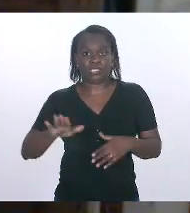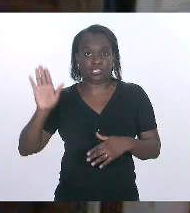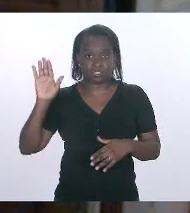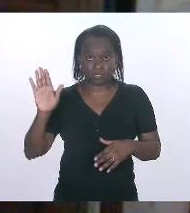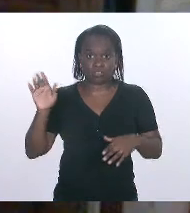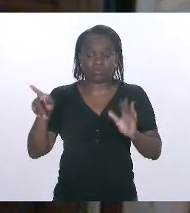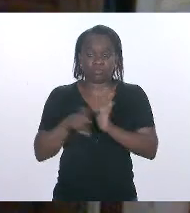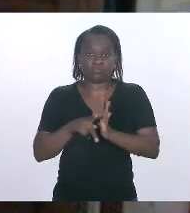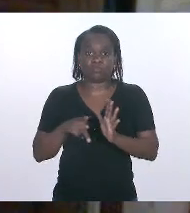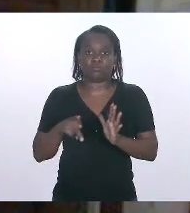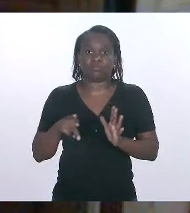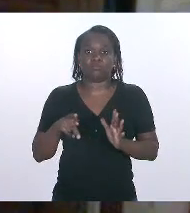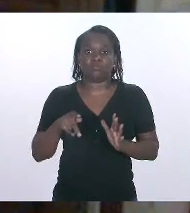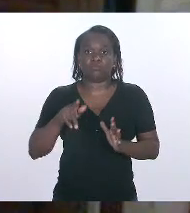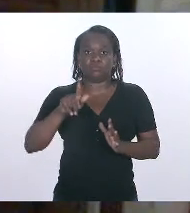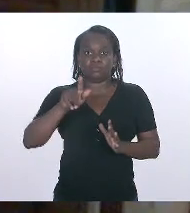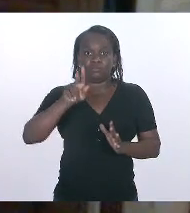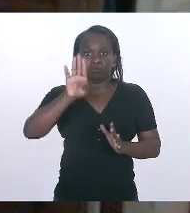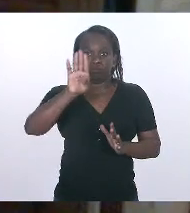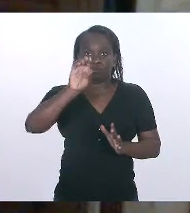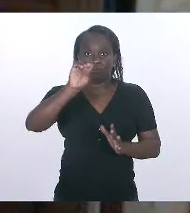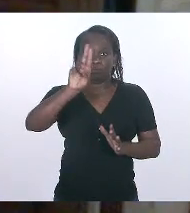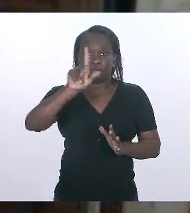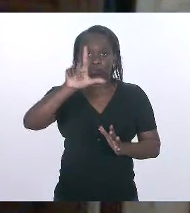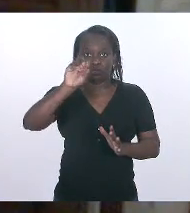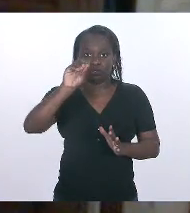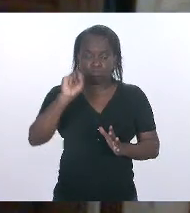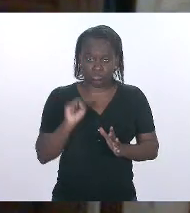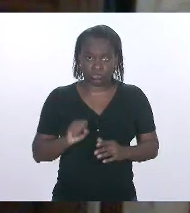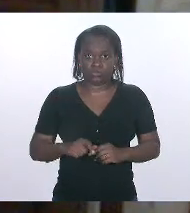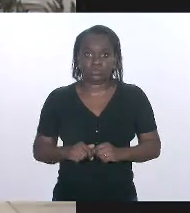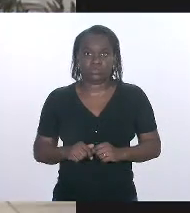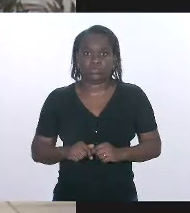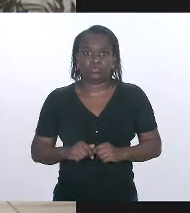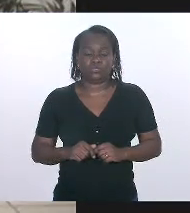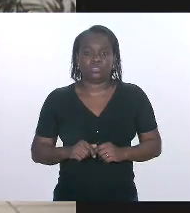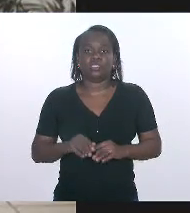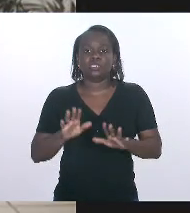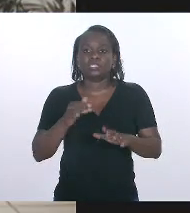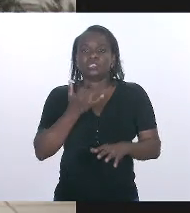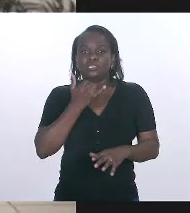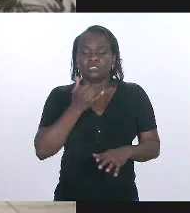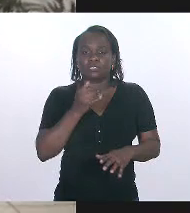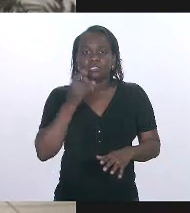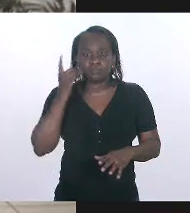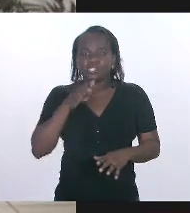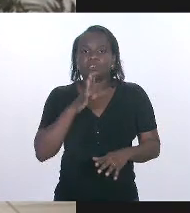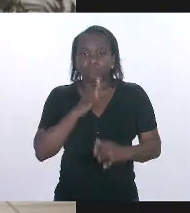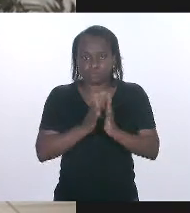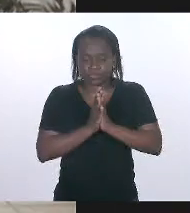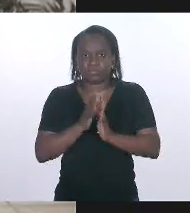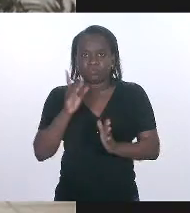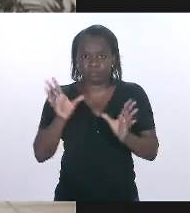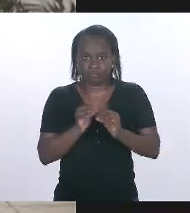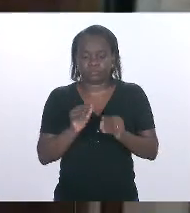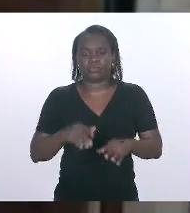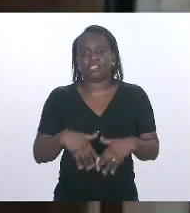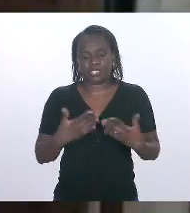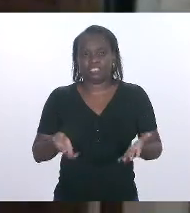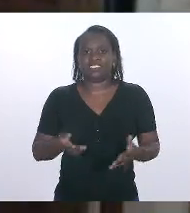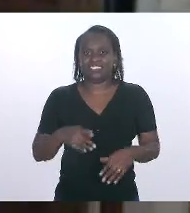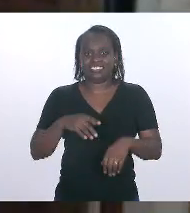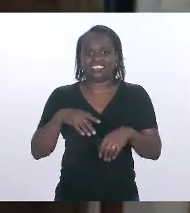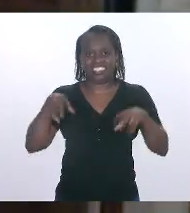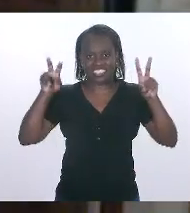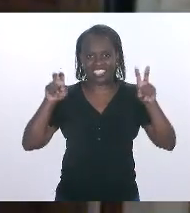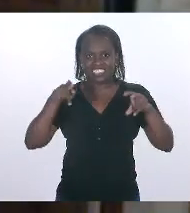candidatura do Guilherme Boulos. Conclui, por favor, deputado. Concluindo, exatamente num